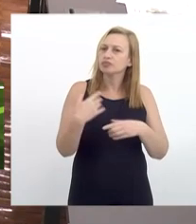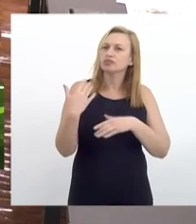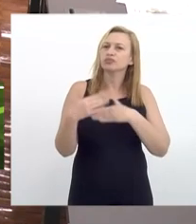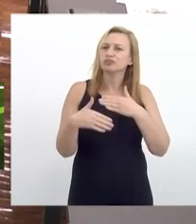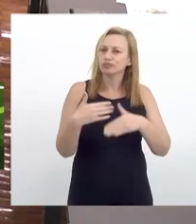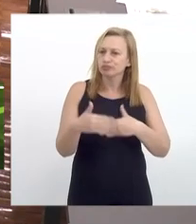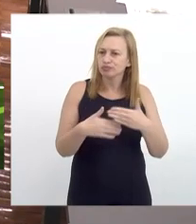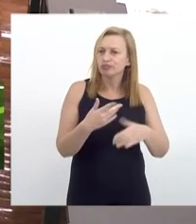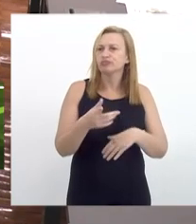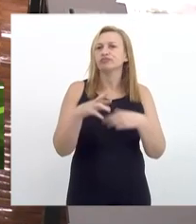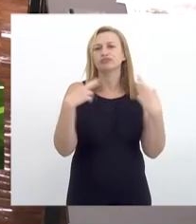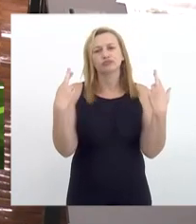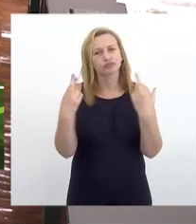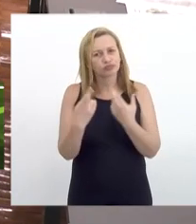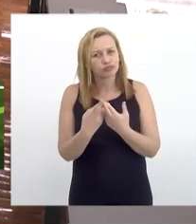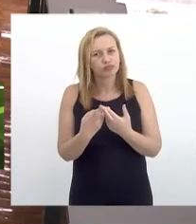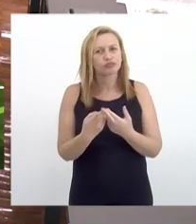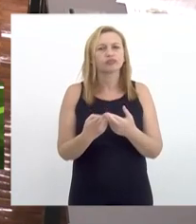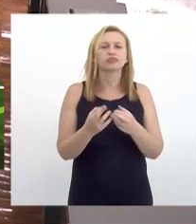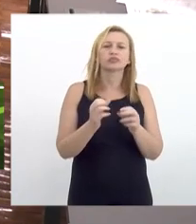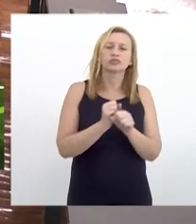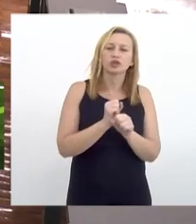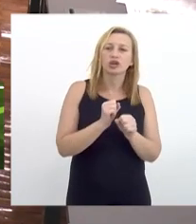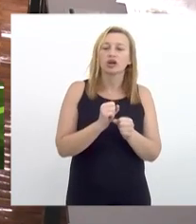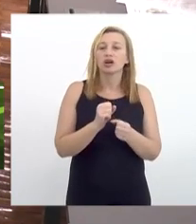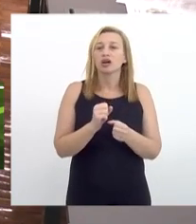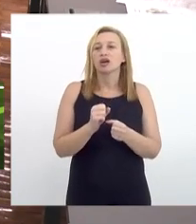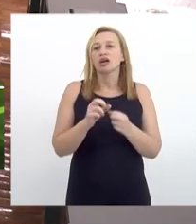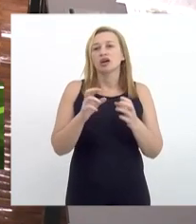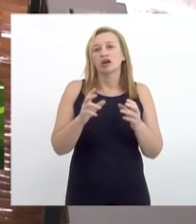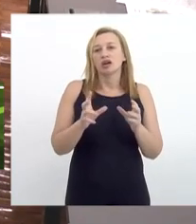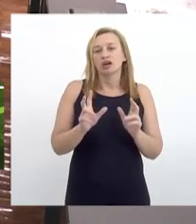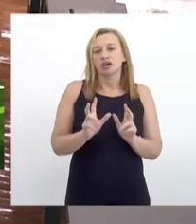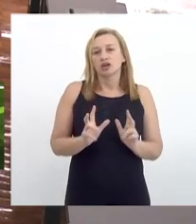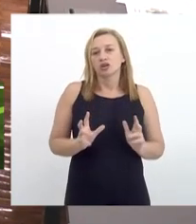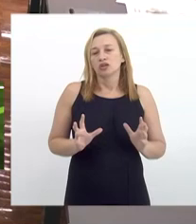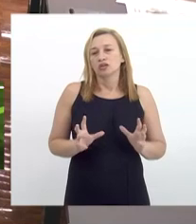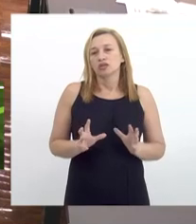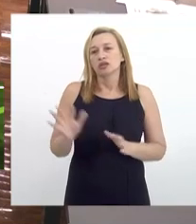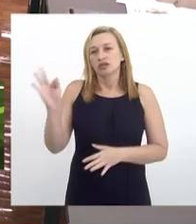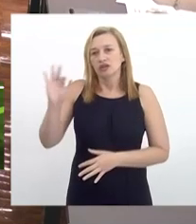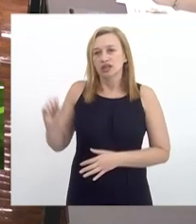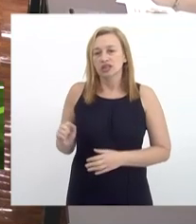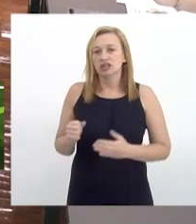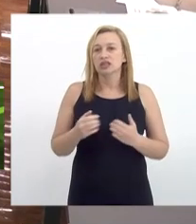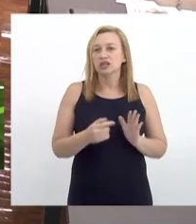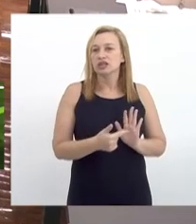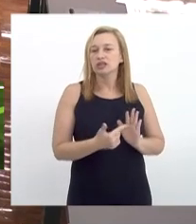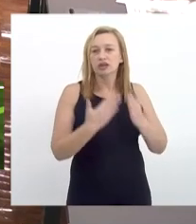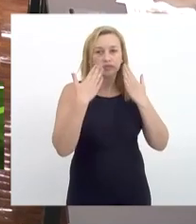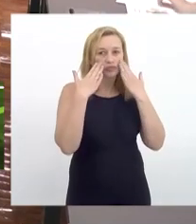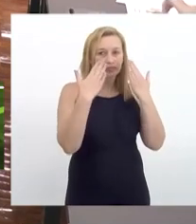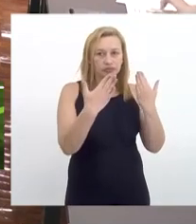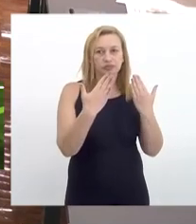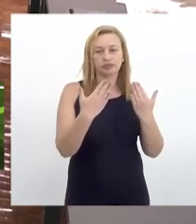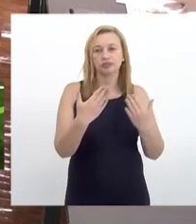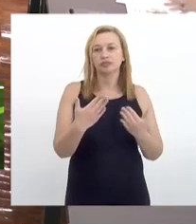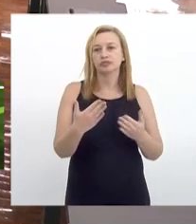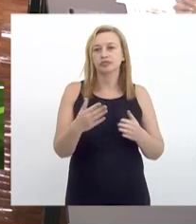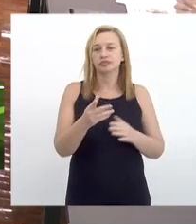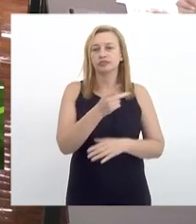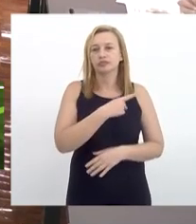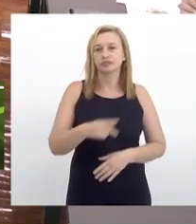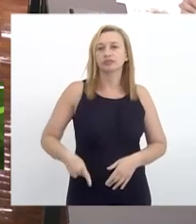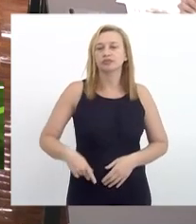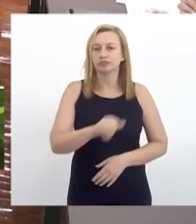altas horas da noite na fazenda junto com a CEPLAG e essa apresentação feita para o presidente André Siliano não é